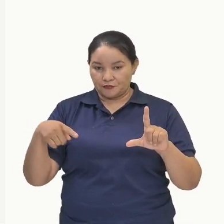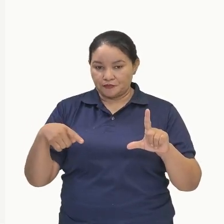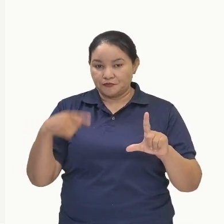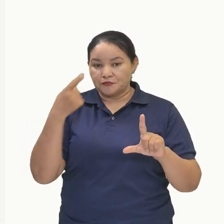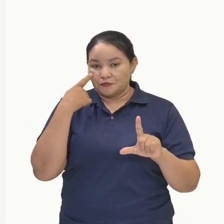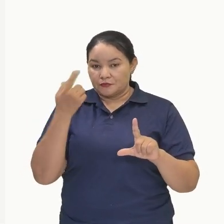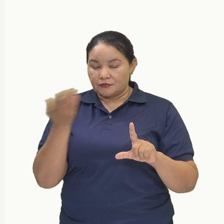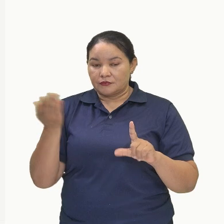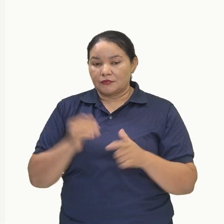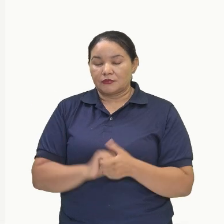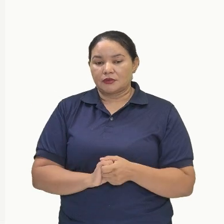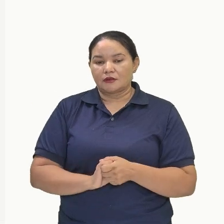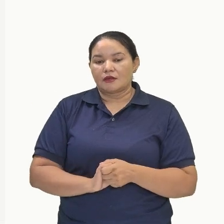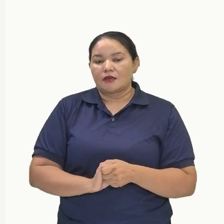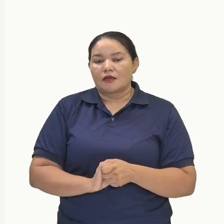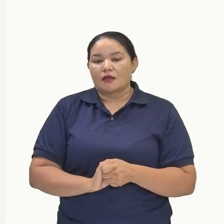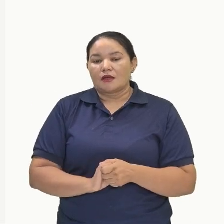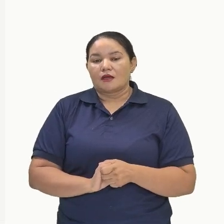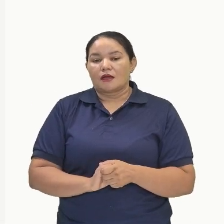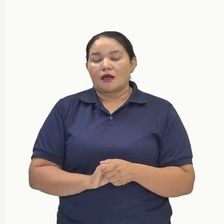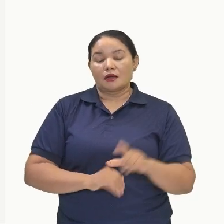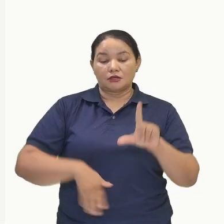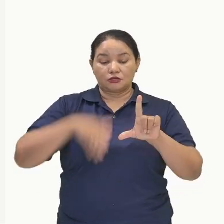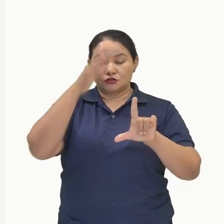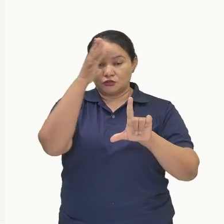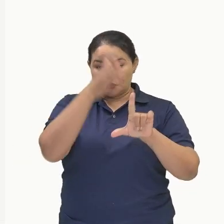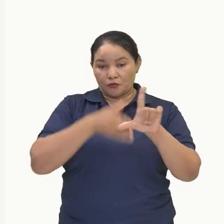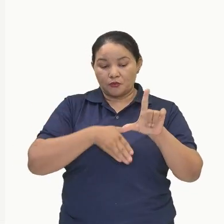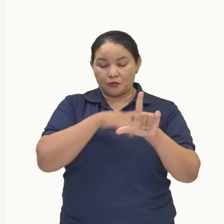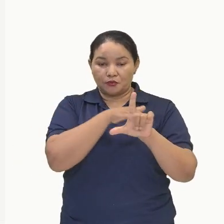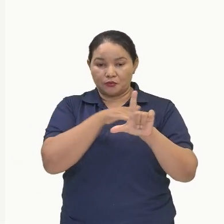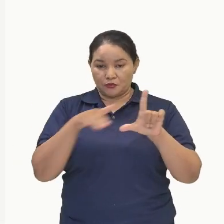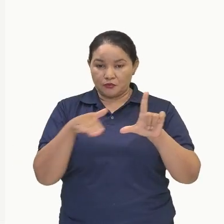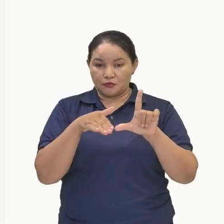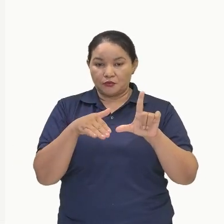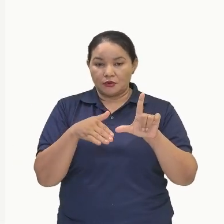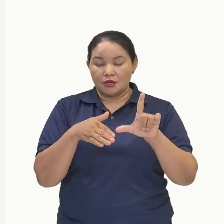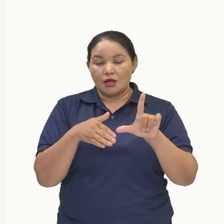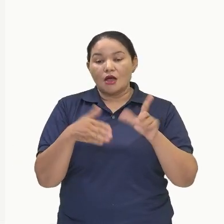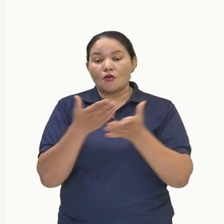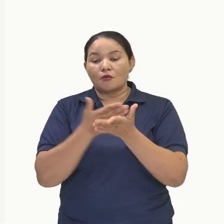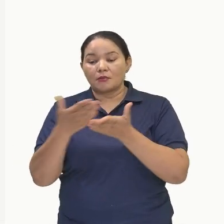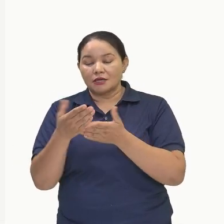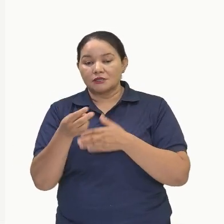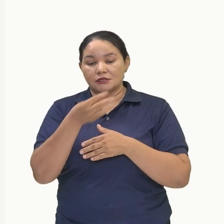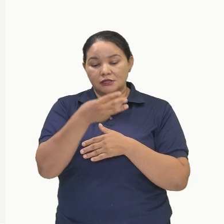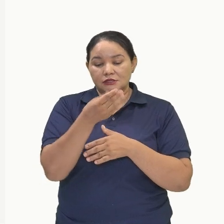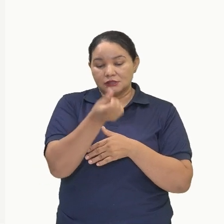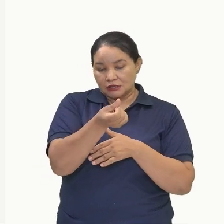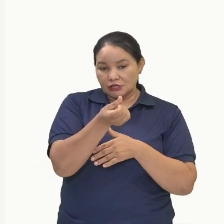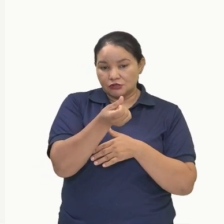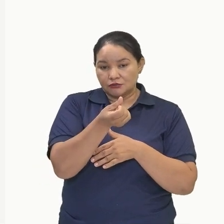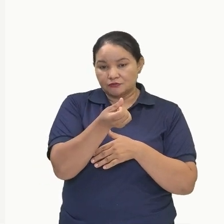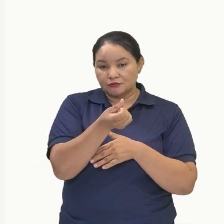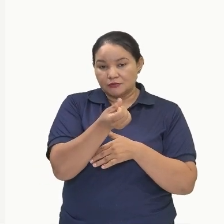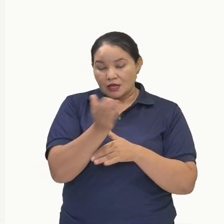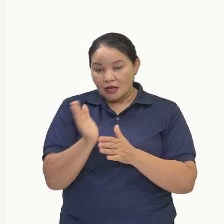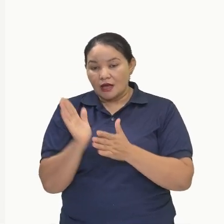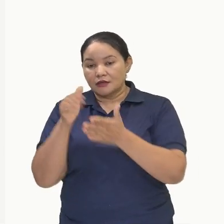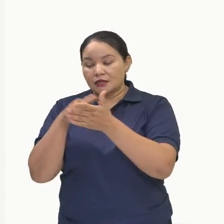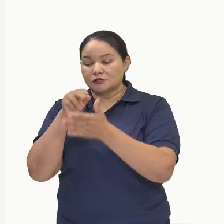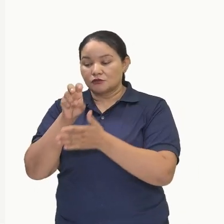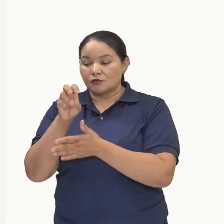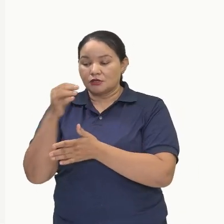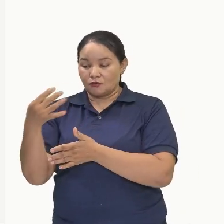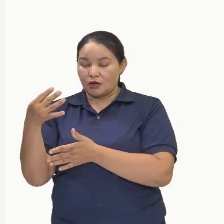tensão pela corrente, né? A gente vê aqui que começa aqui com 36 volts, vai até 54 volts